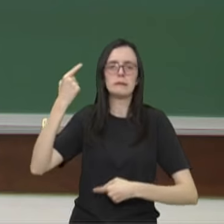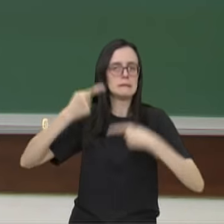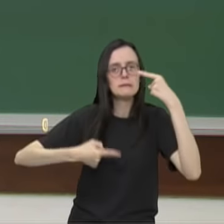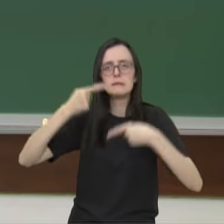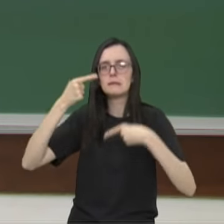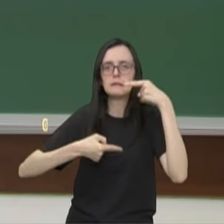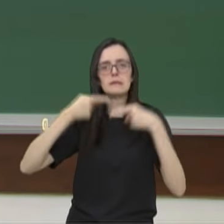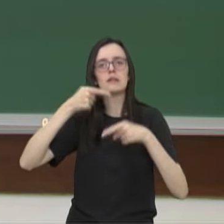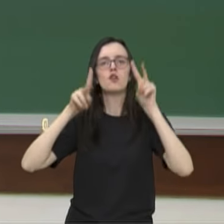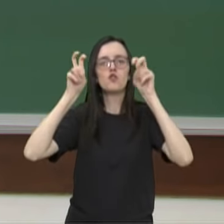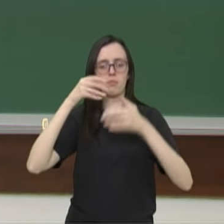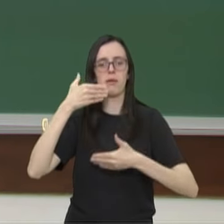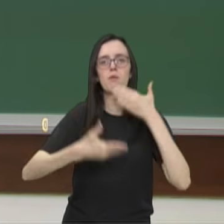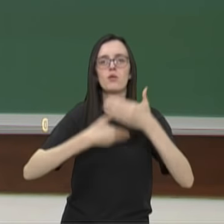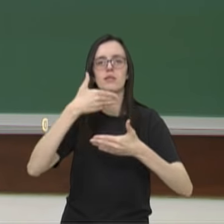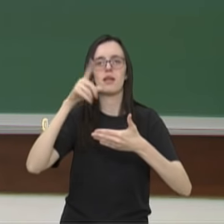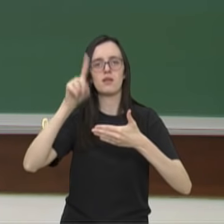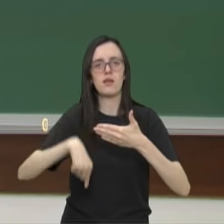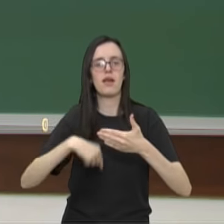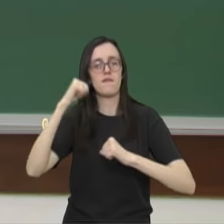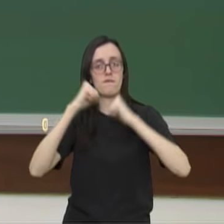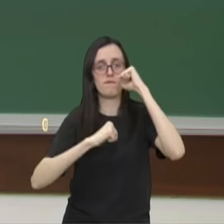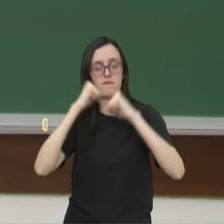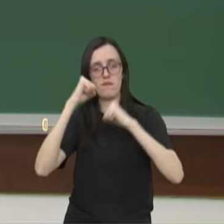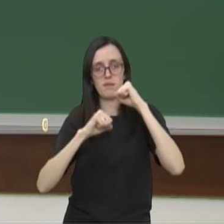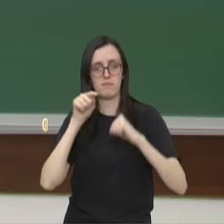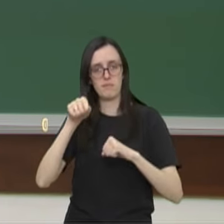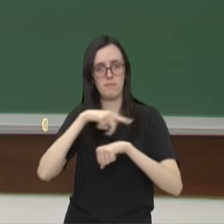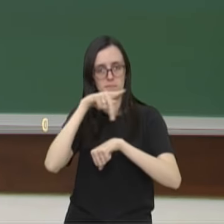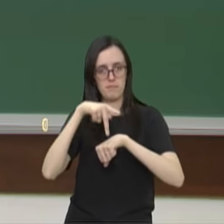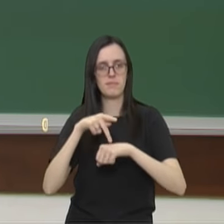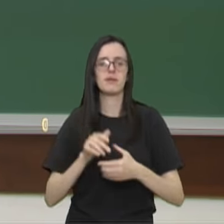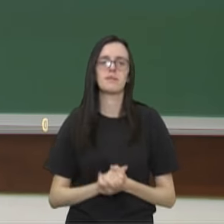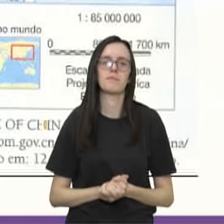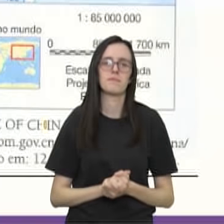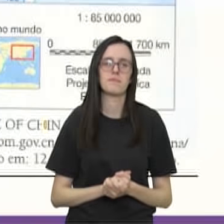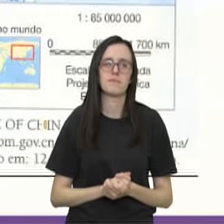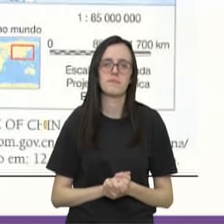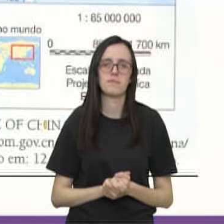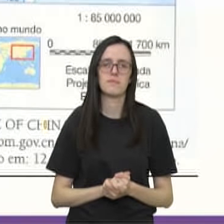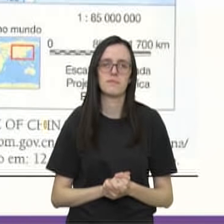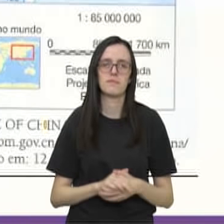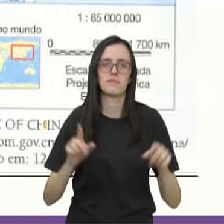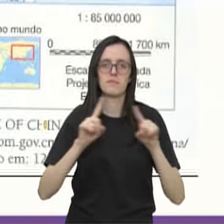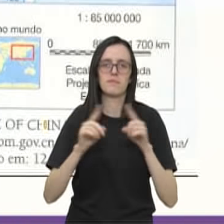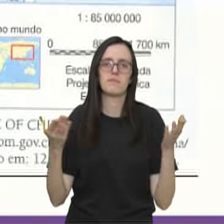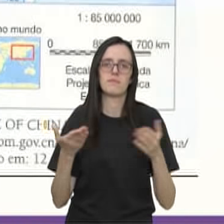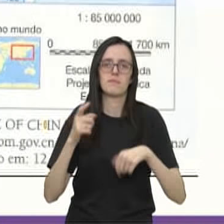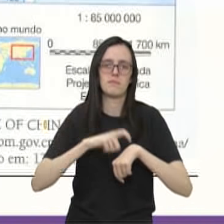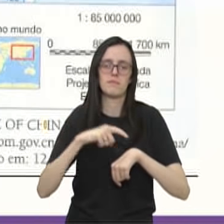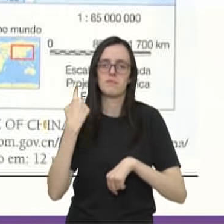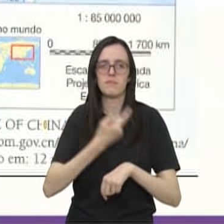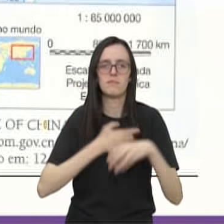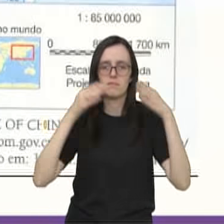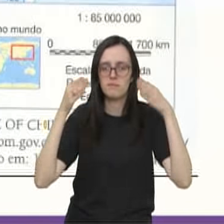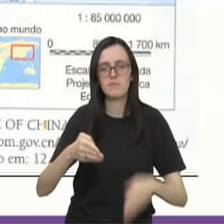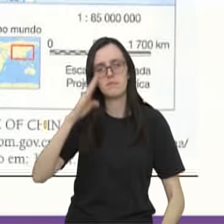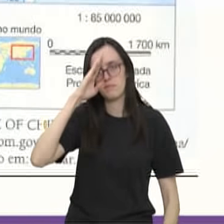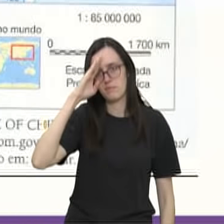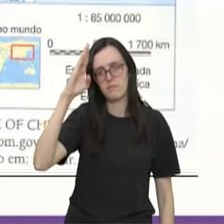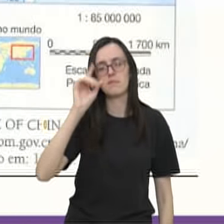discutir sobre todo esse processo de desenvolvimento industrial deste país porém neste momento iremos nos entrar